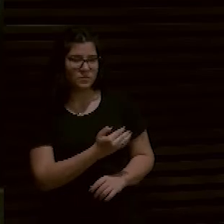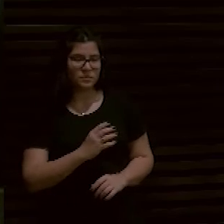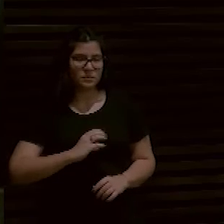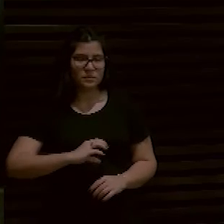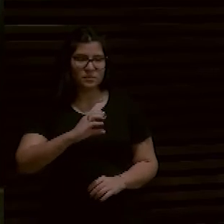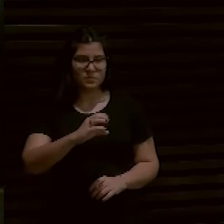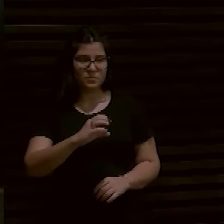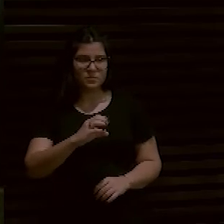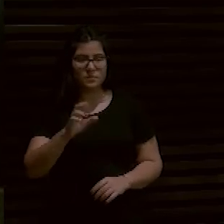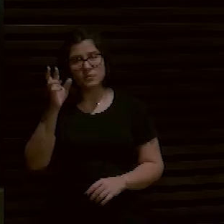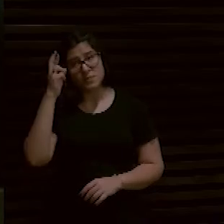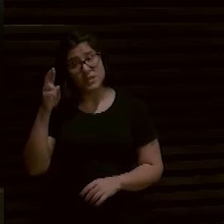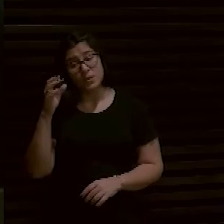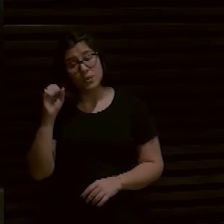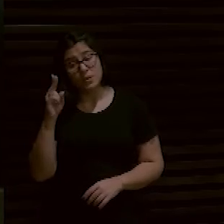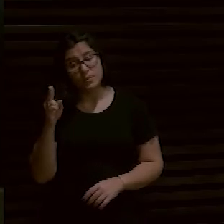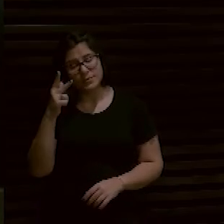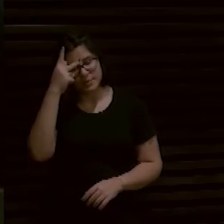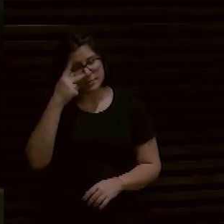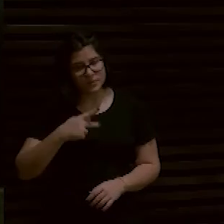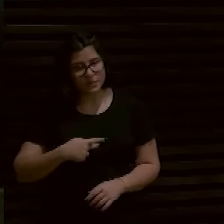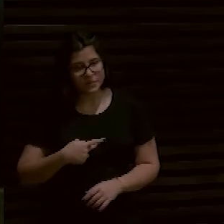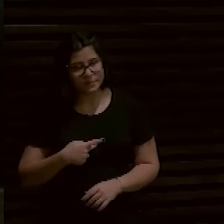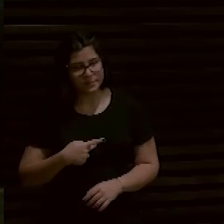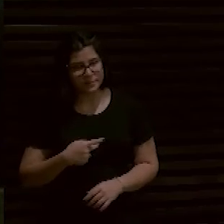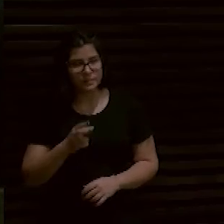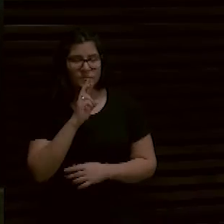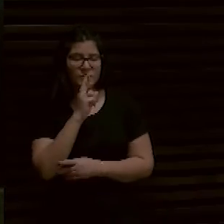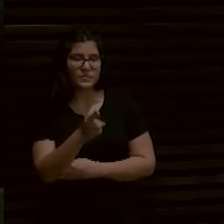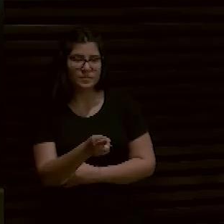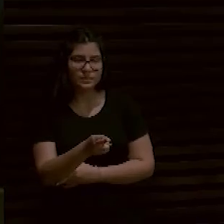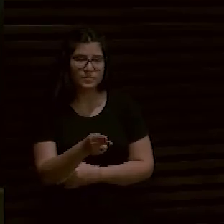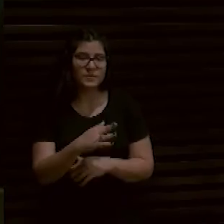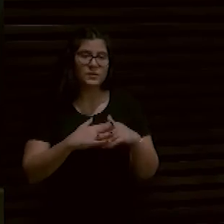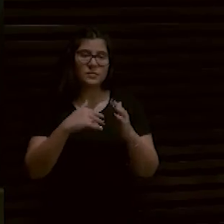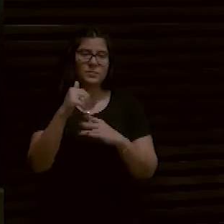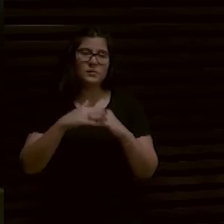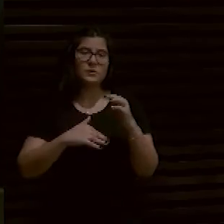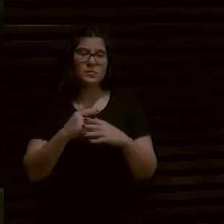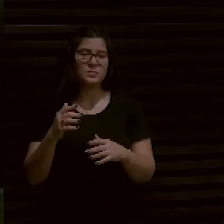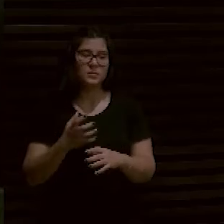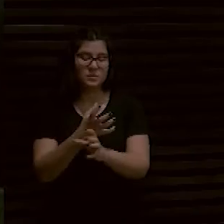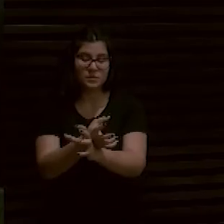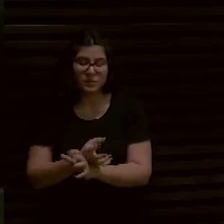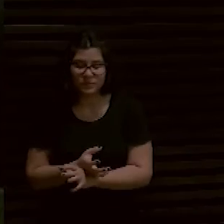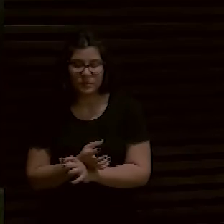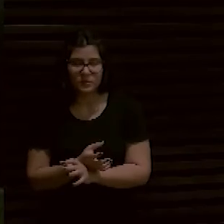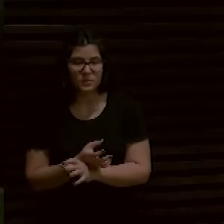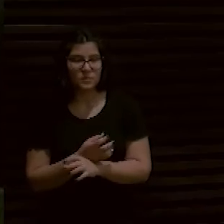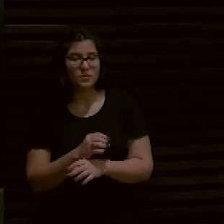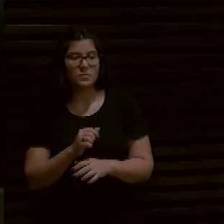próprio. E o resultado, o fruto dessa ação é sequidão, deserto ou